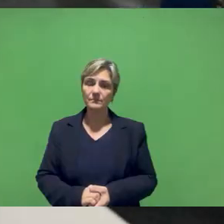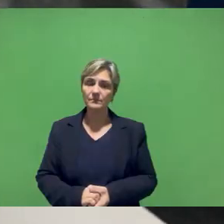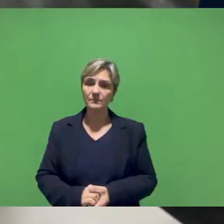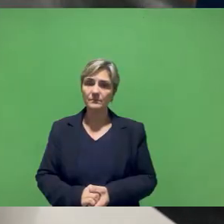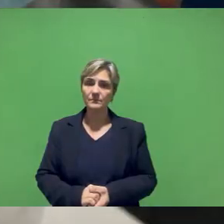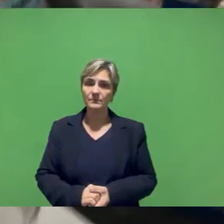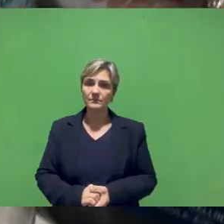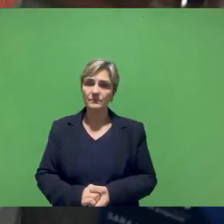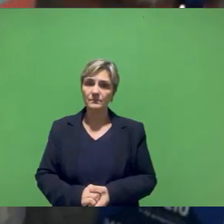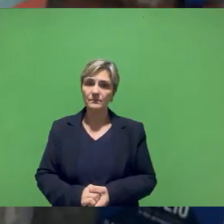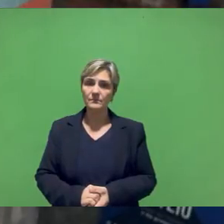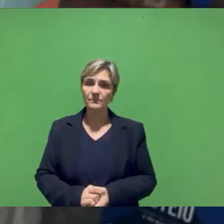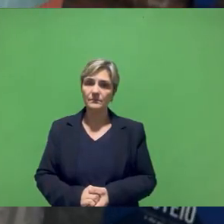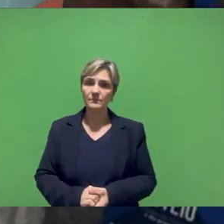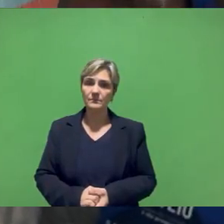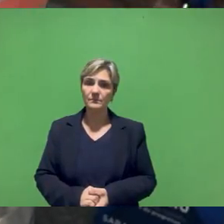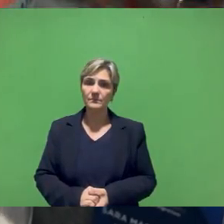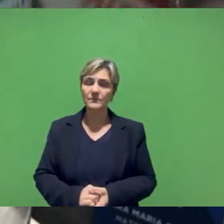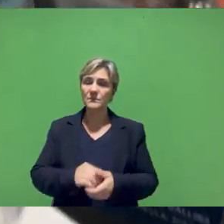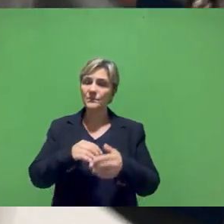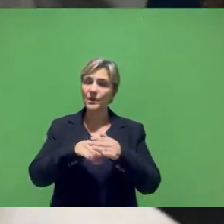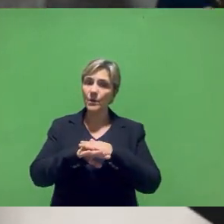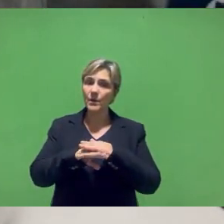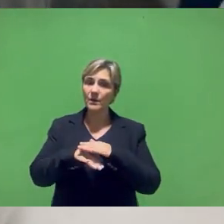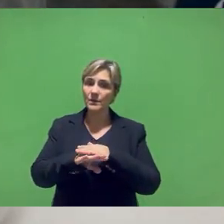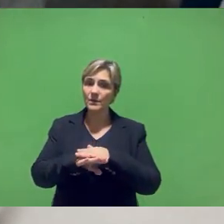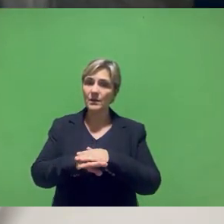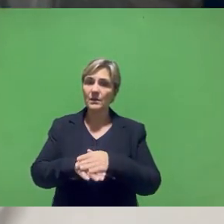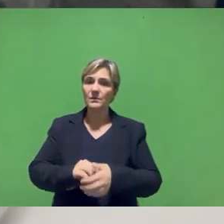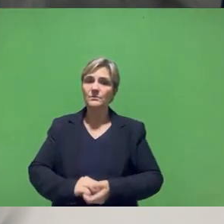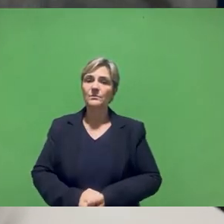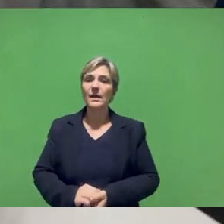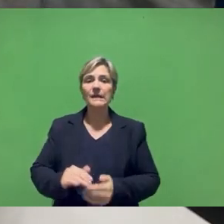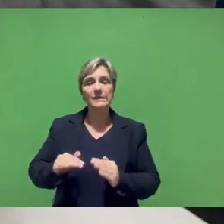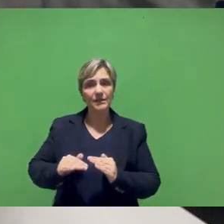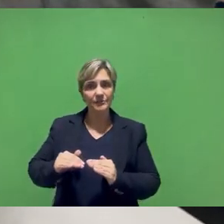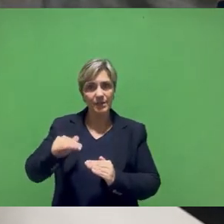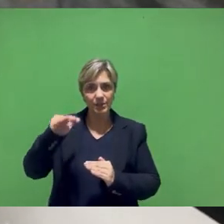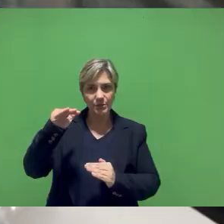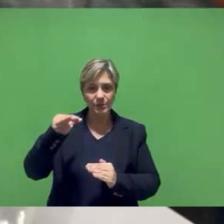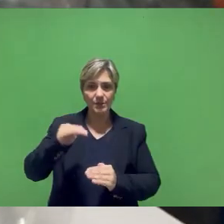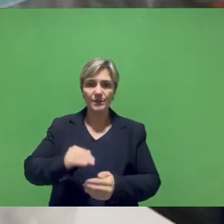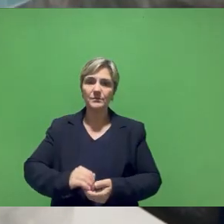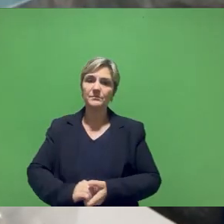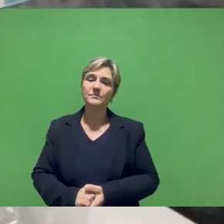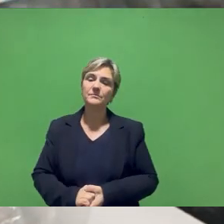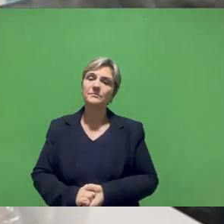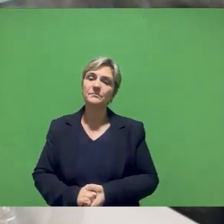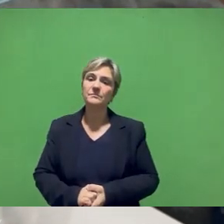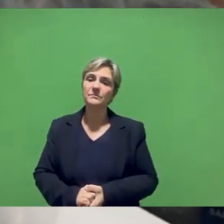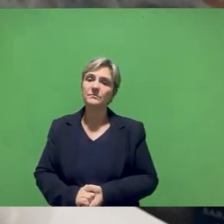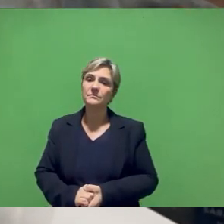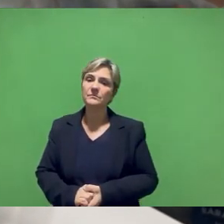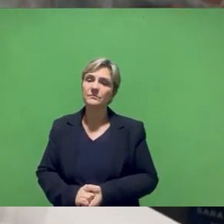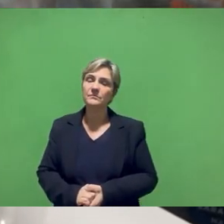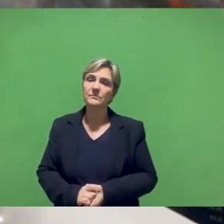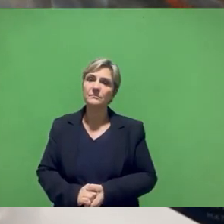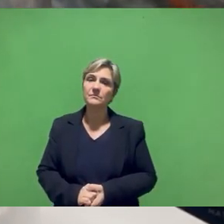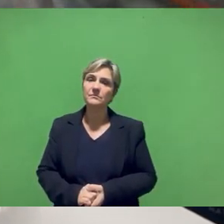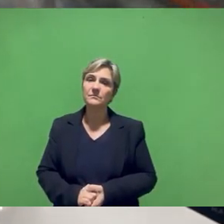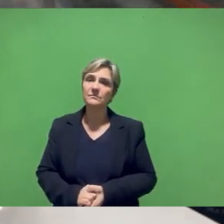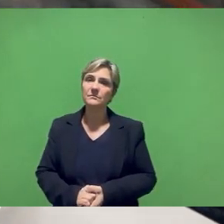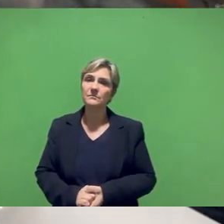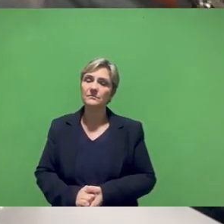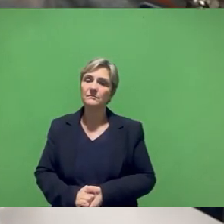Ó, a garrafa PET, bota aqui dentro e vai guardando até encher, até chegar aqui, ó. Não dá pra encher até aqui a boca, porque senão